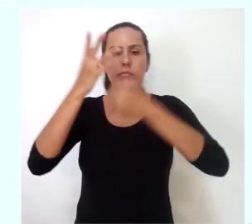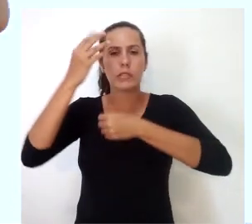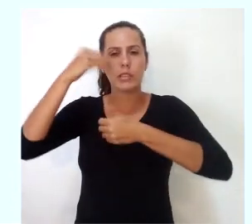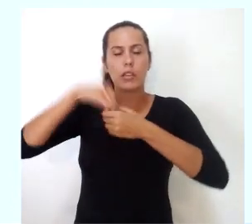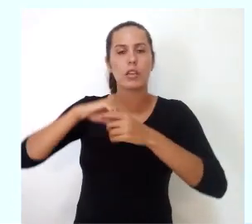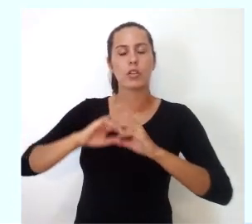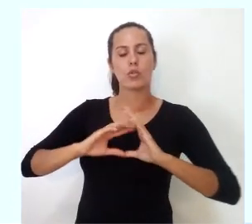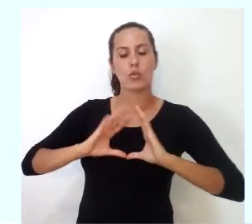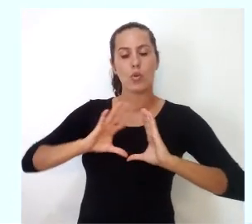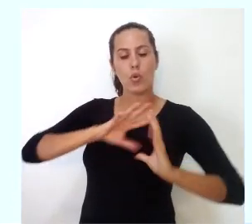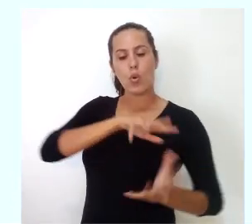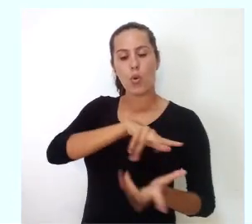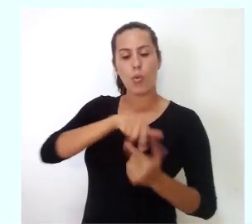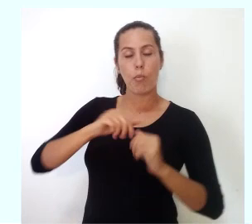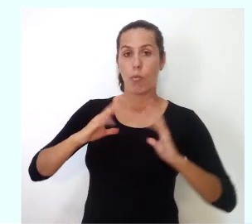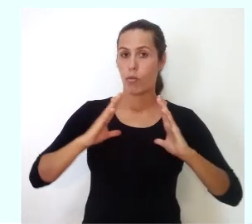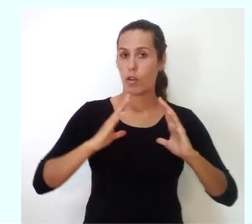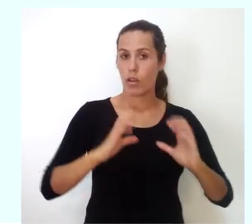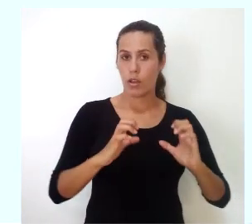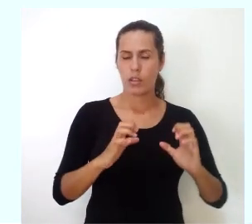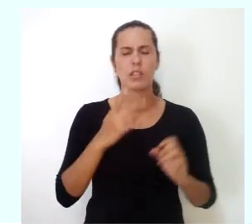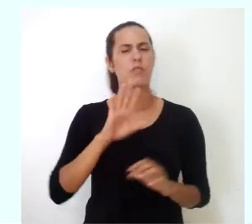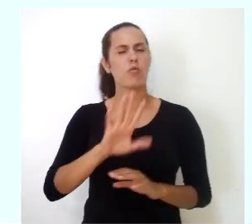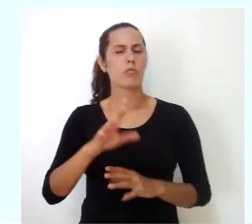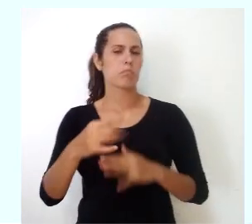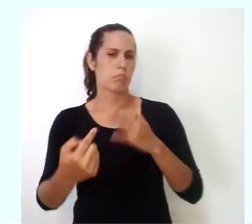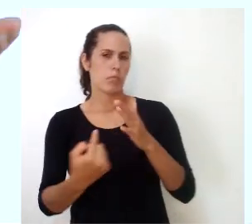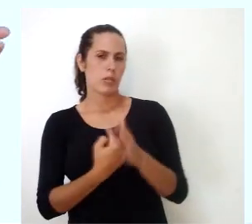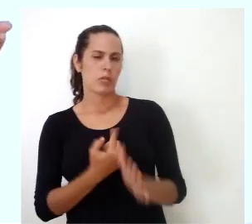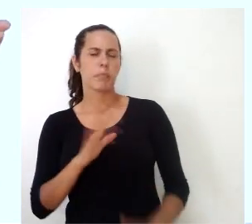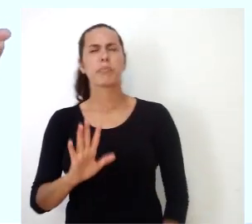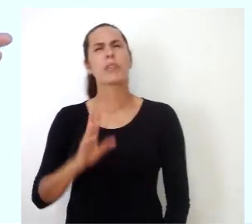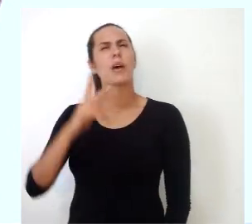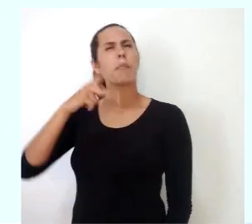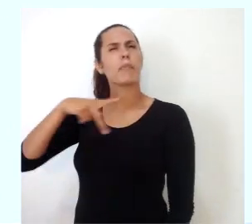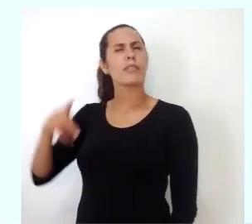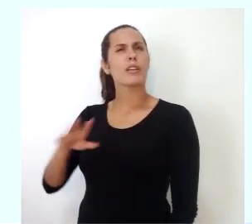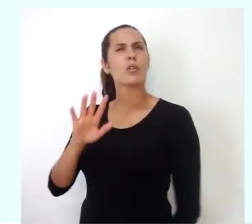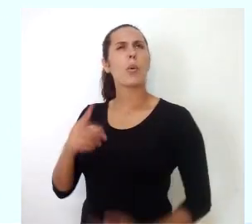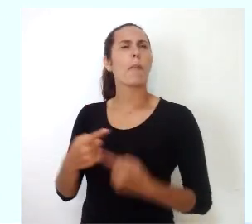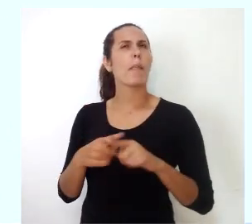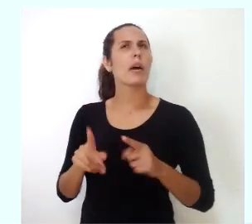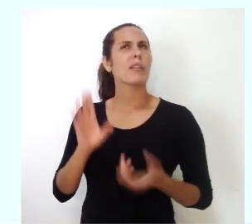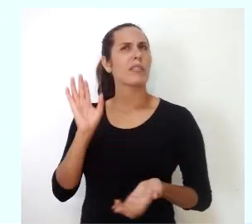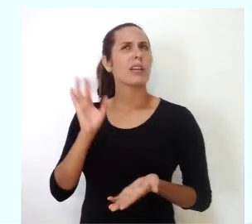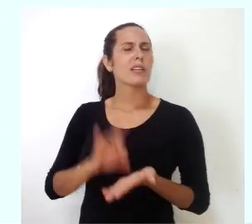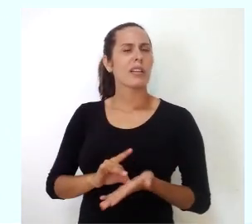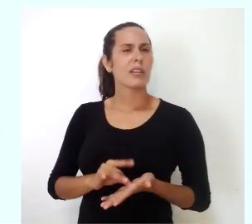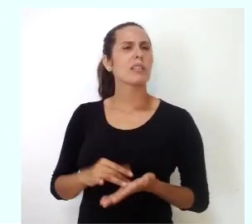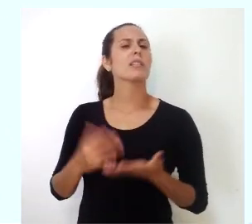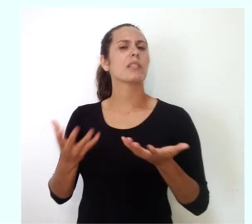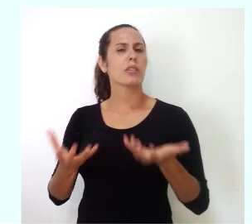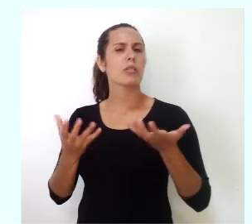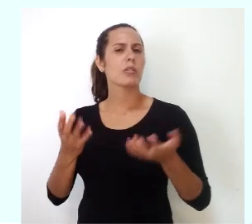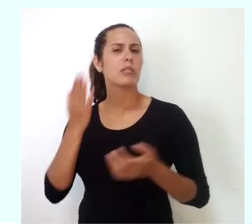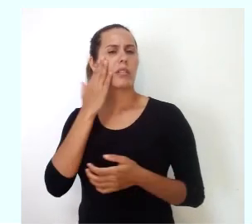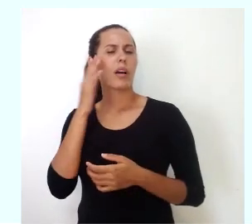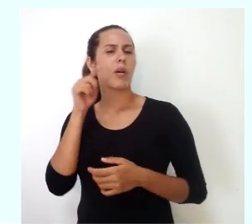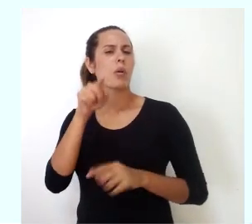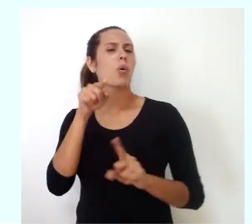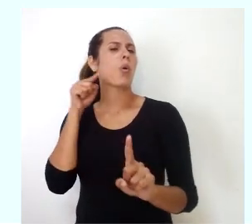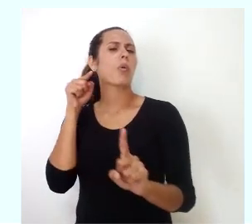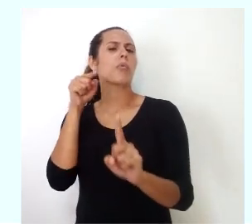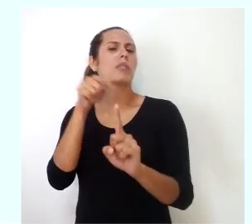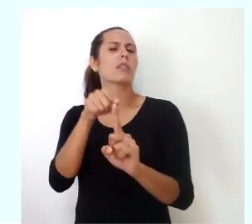viagem dentro do mundo da ética, e você me perguntasse assim, professor, mas na verdade eu gostaria de